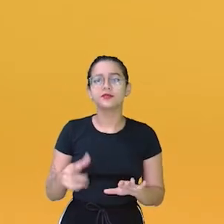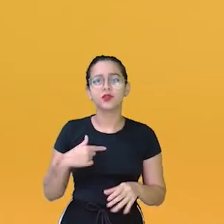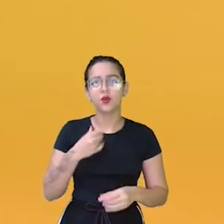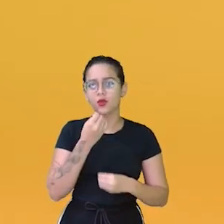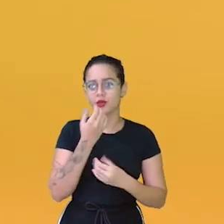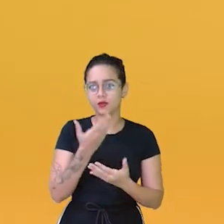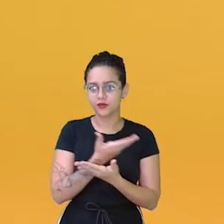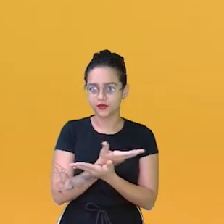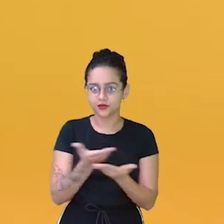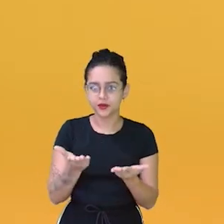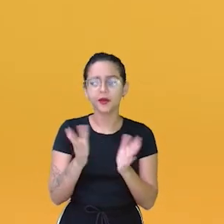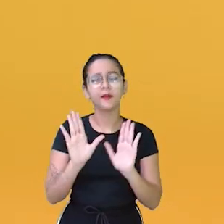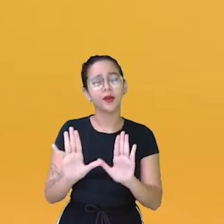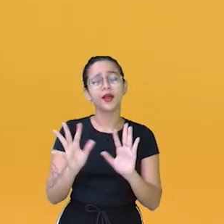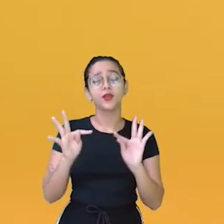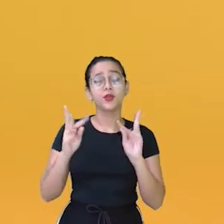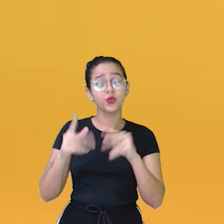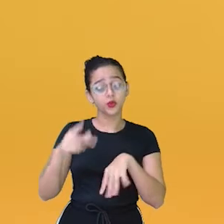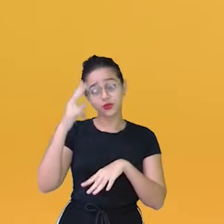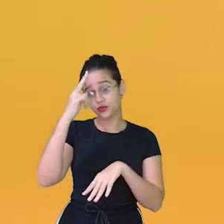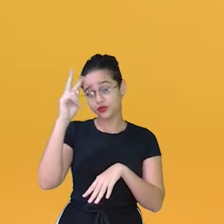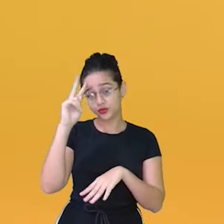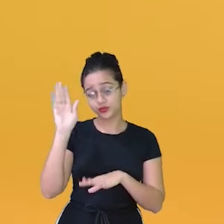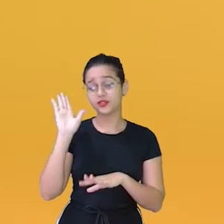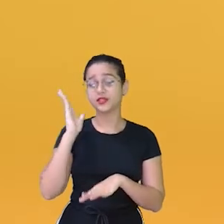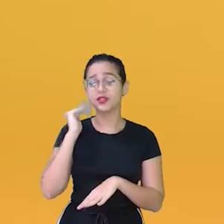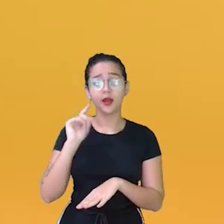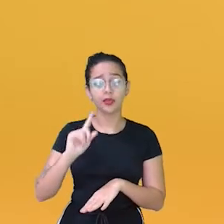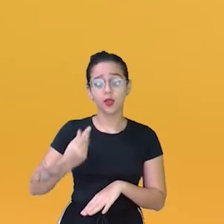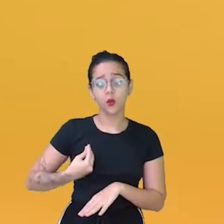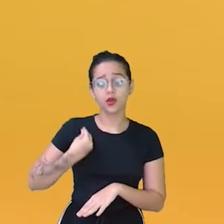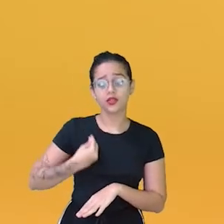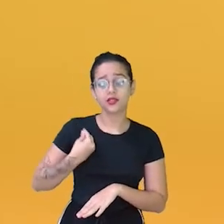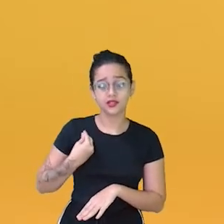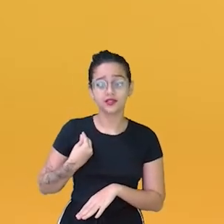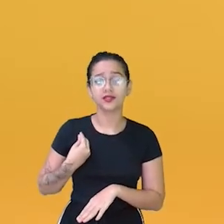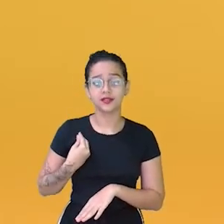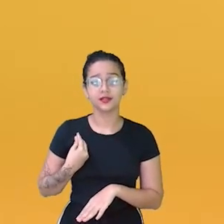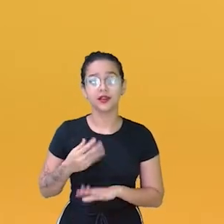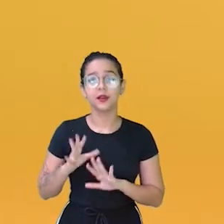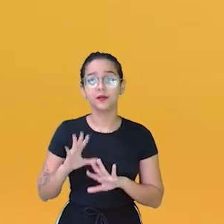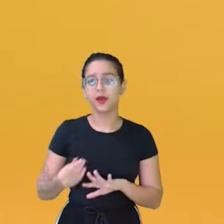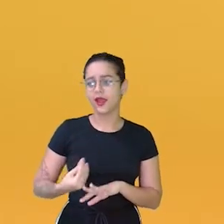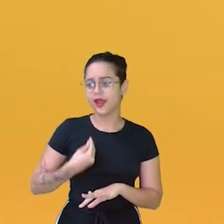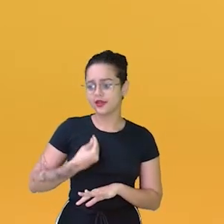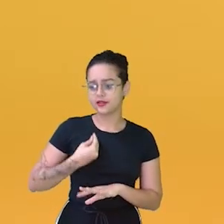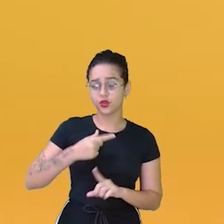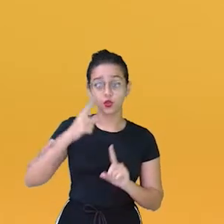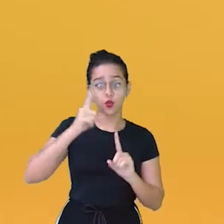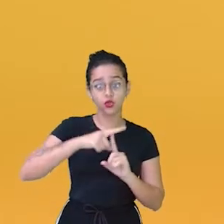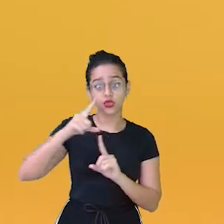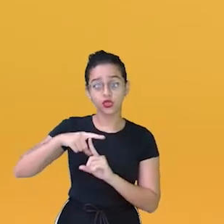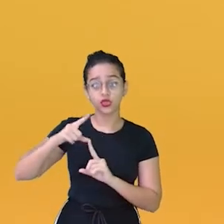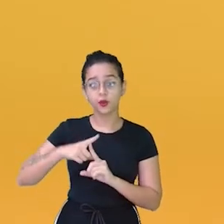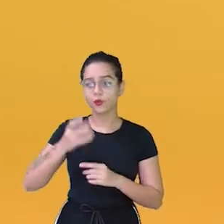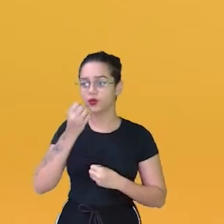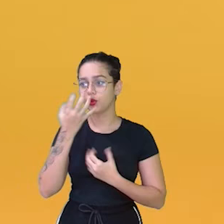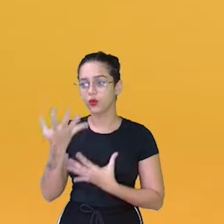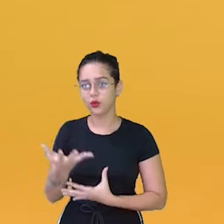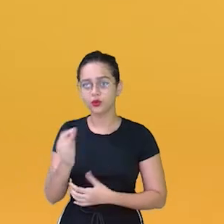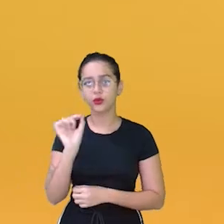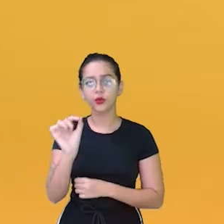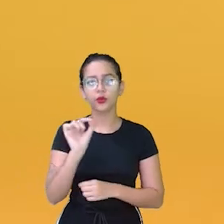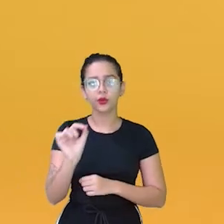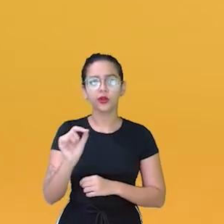vocês. Mas é tudo história, né, gente? A gente sabe que isso não existe. Mas existe esse tipo de conto, que é o conto